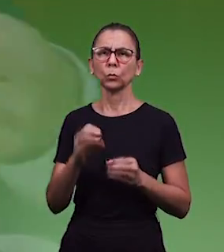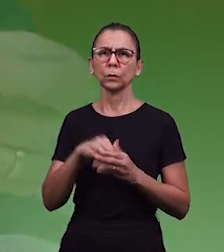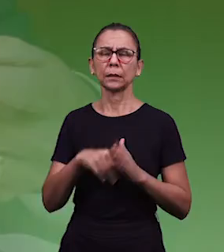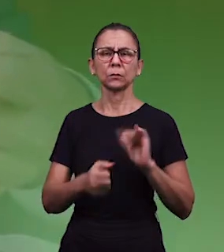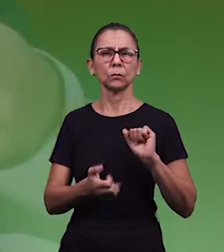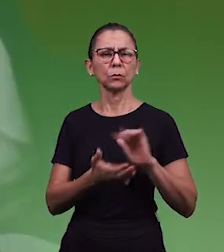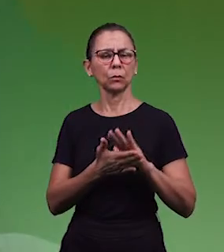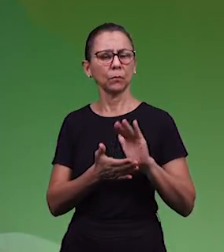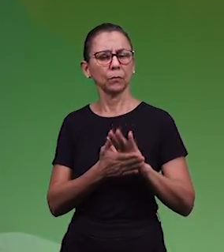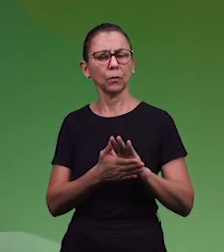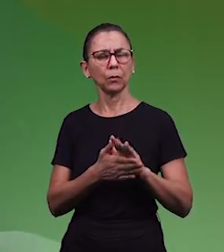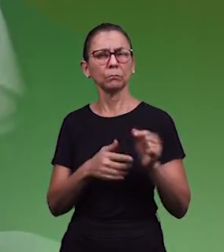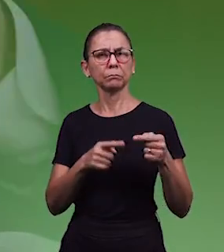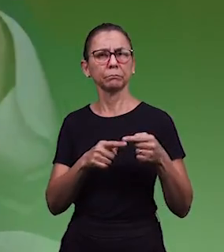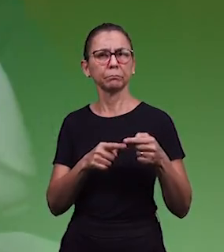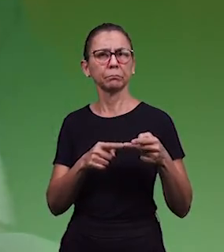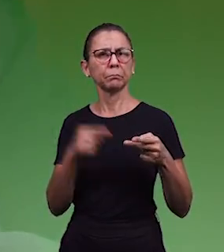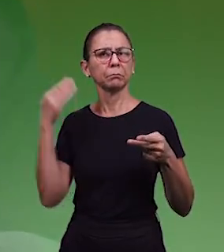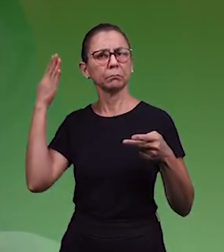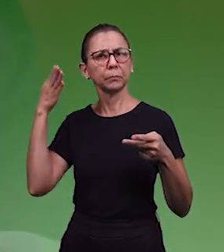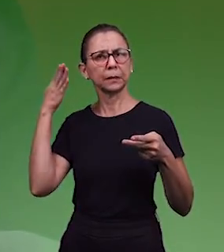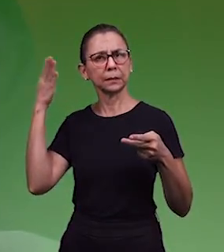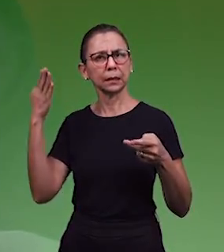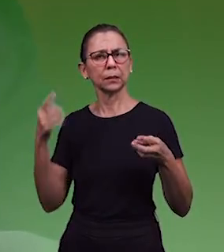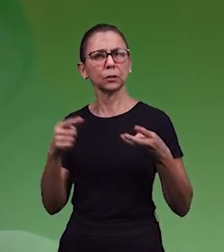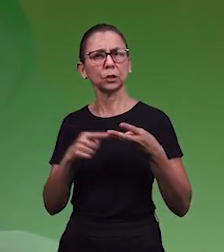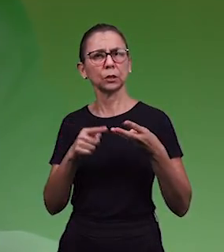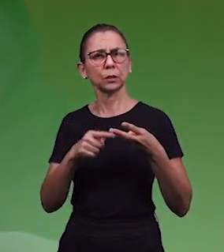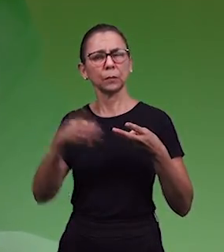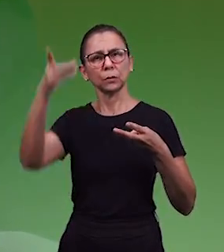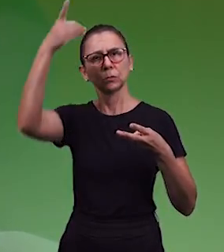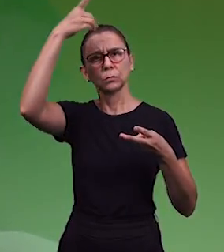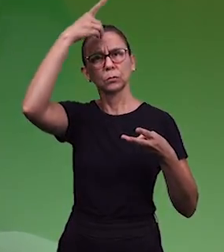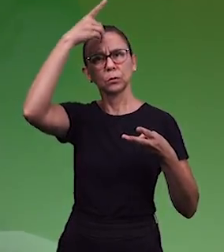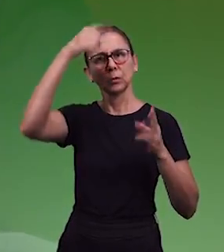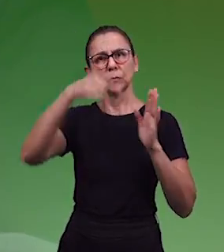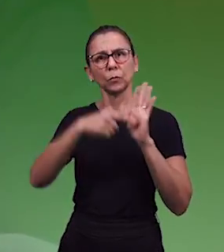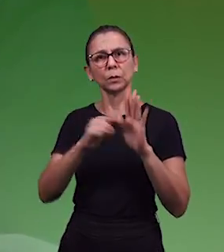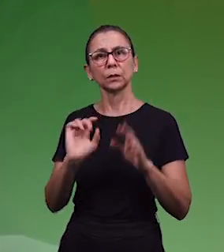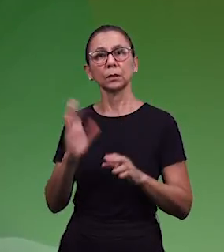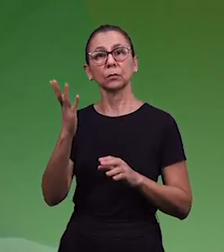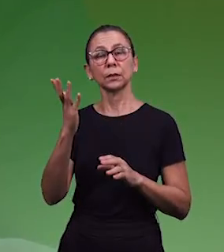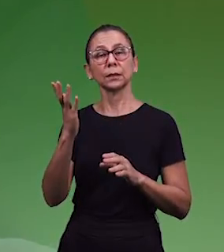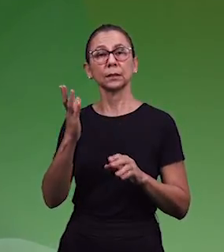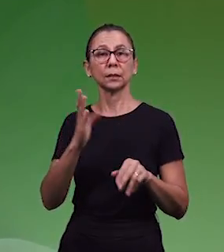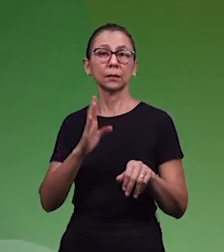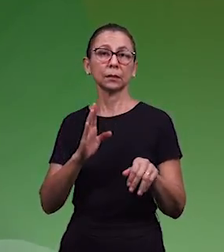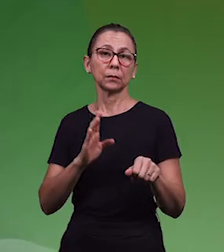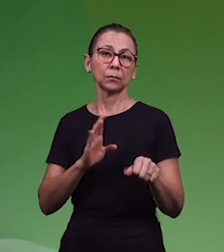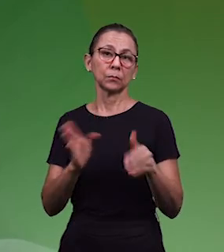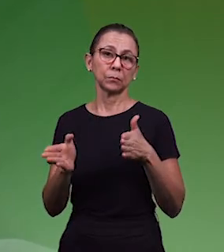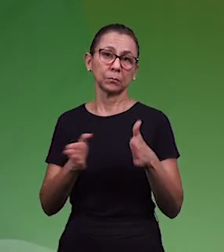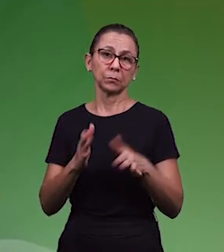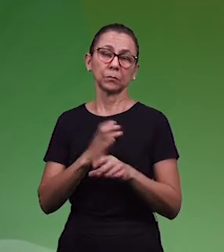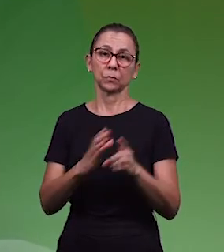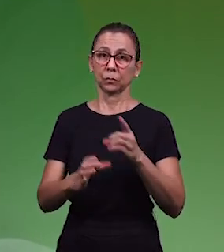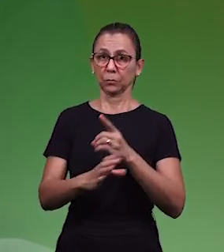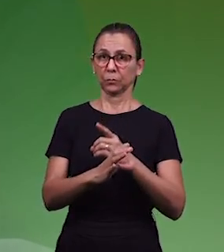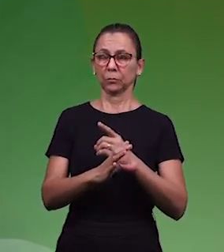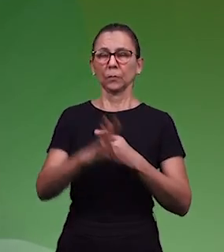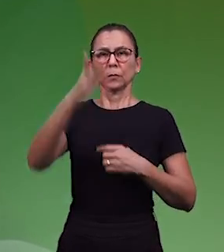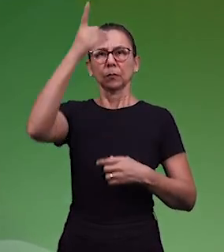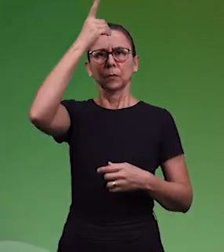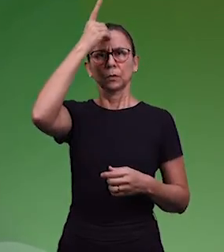a mensagem e com aquilo que ia acontecer no culto. Então, o dom, ele tem uma